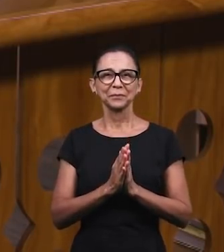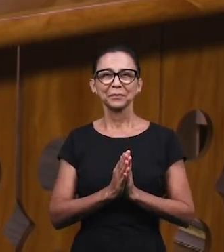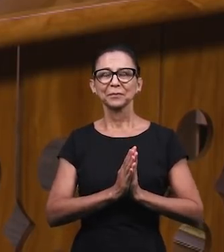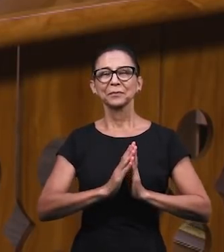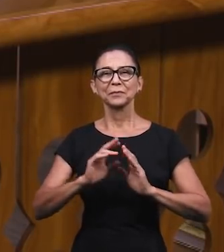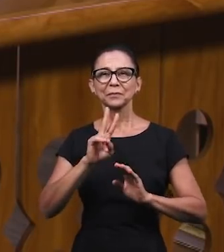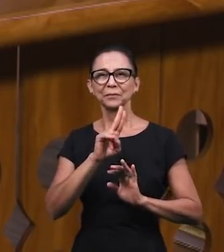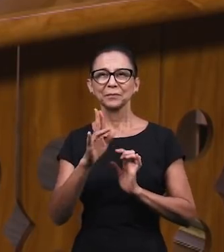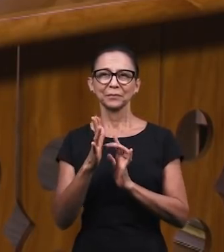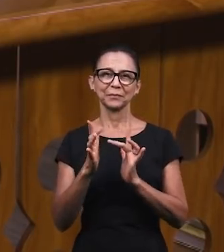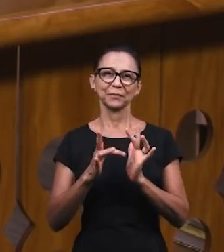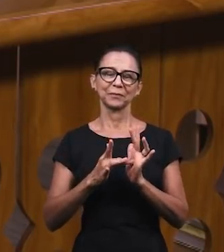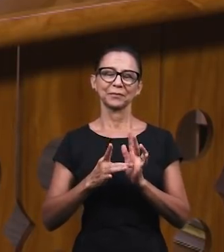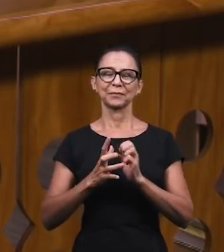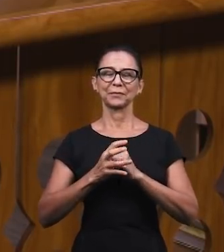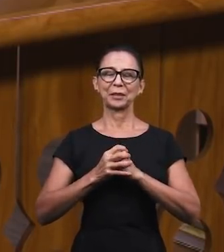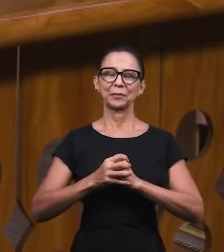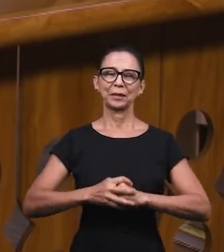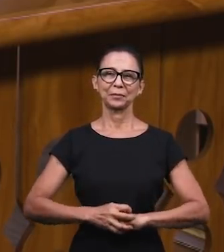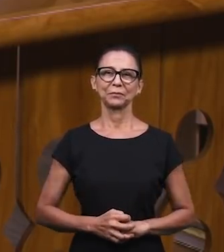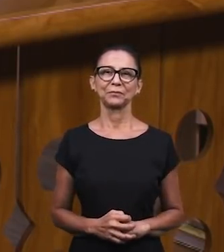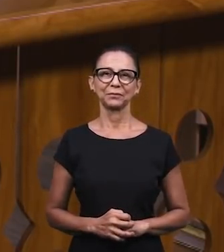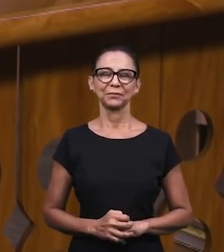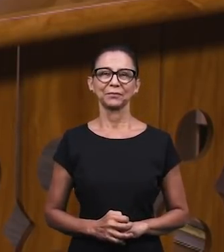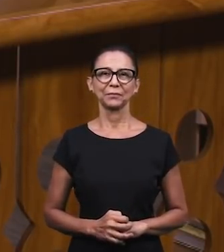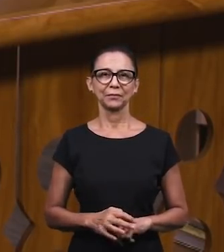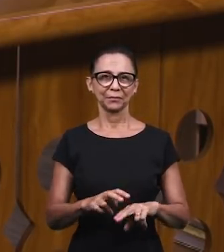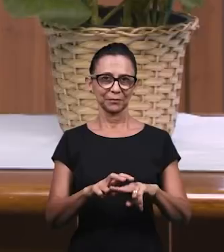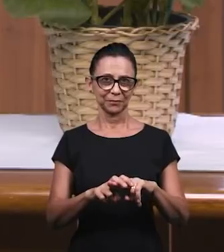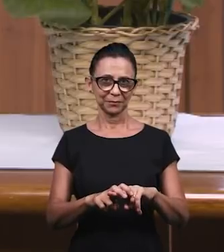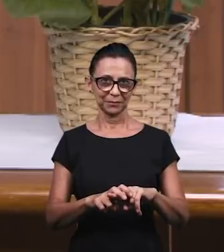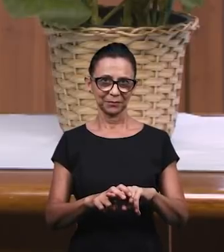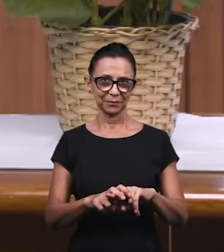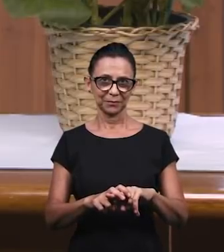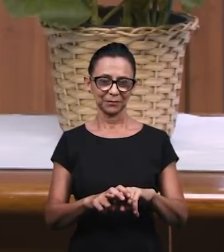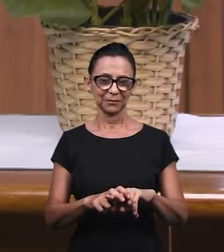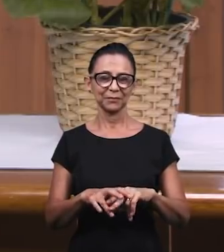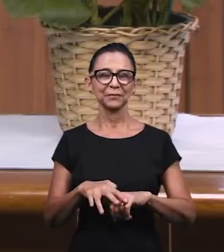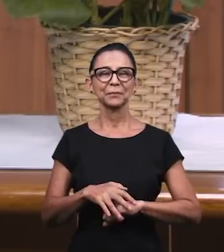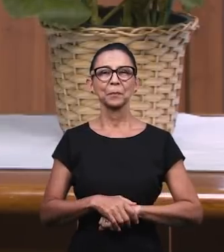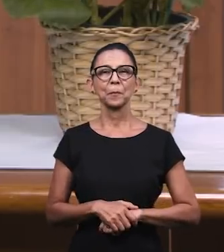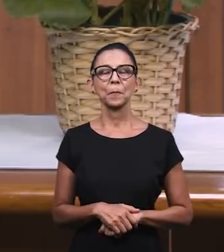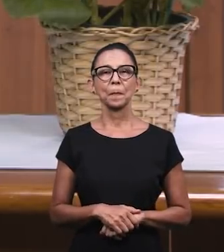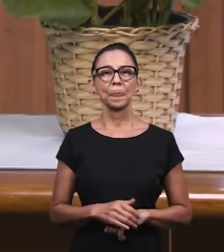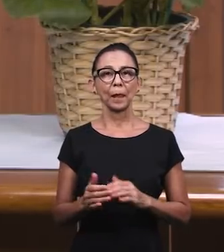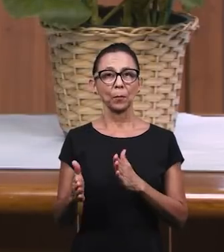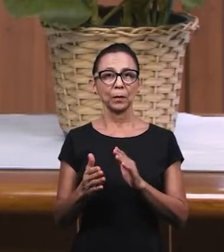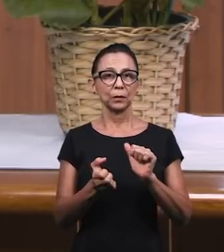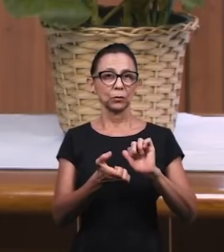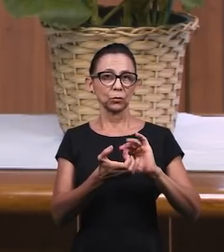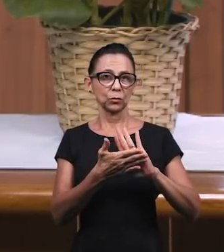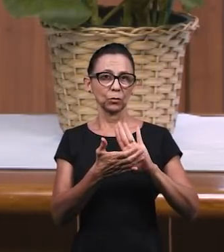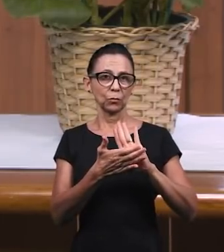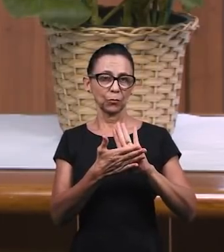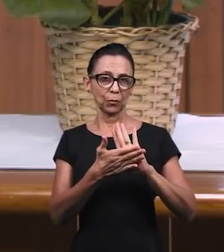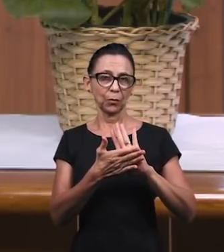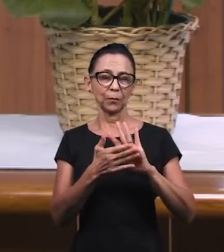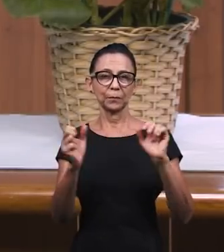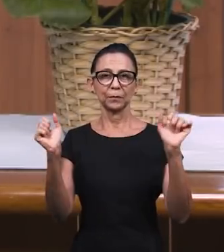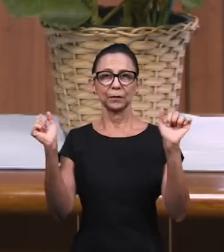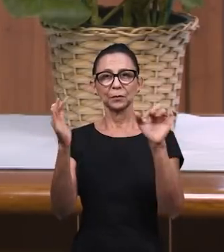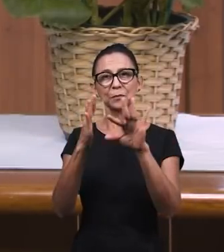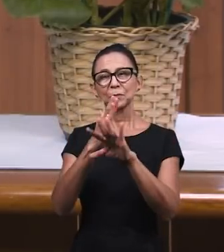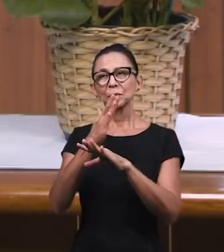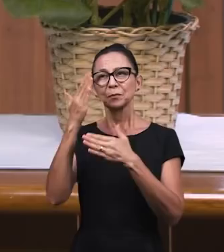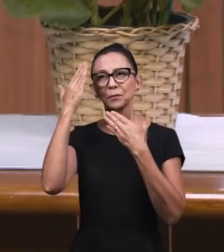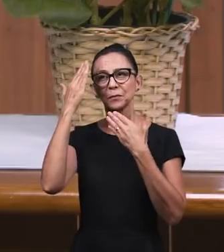ceda a vitória, no nome do Senhor Jesus. Amém, Senhor. A igreja pode se assentar. Vamos cantar um louvor de clamor em